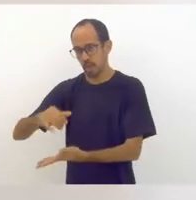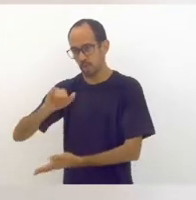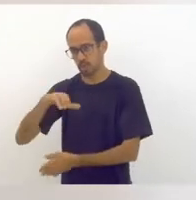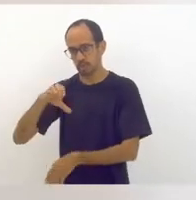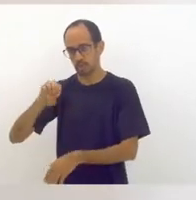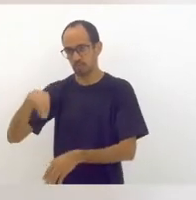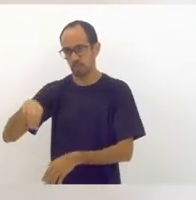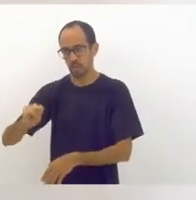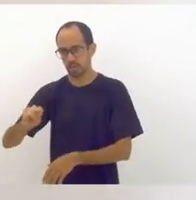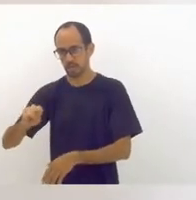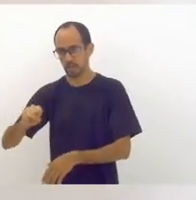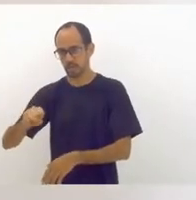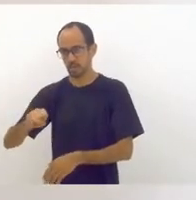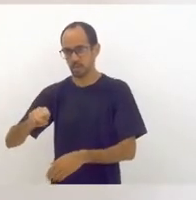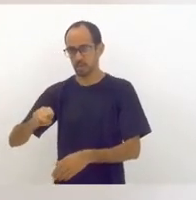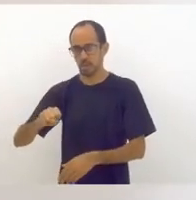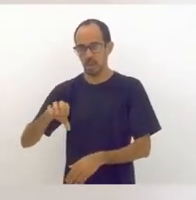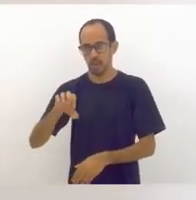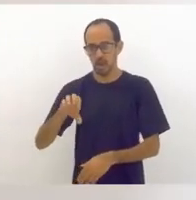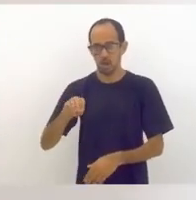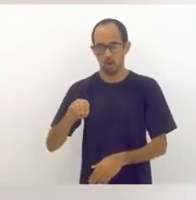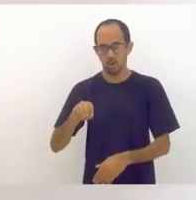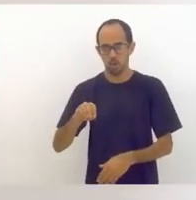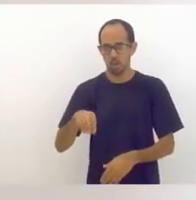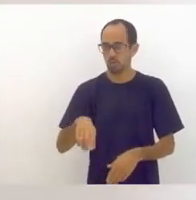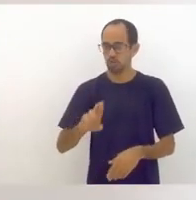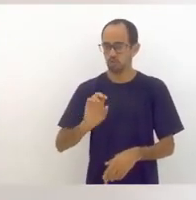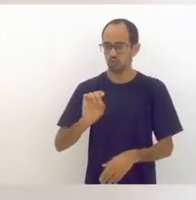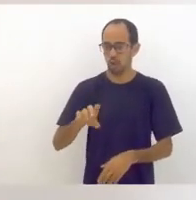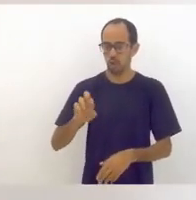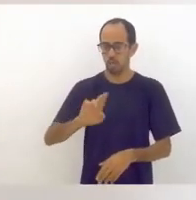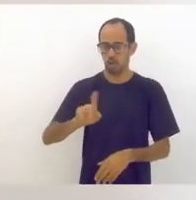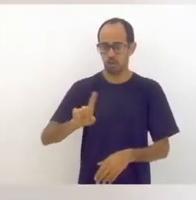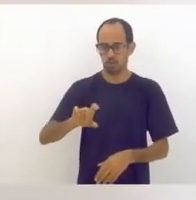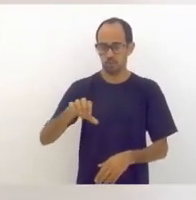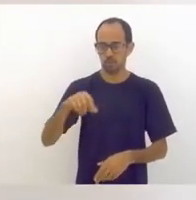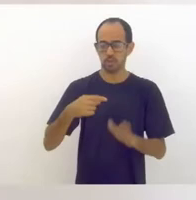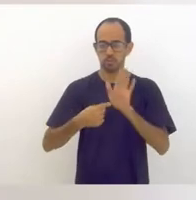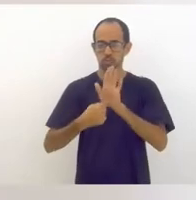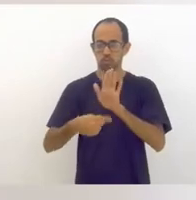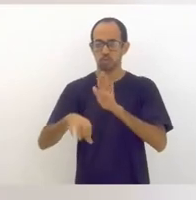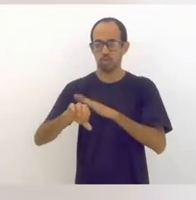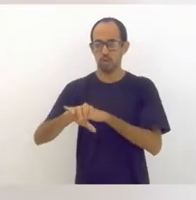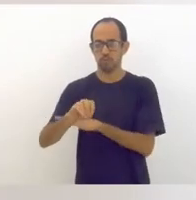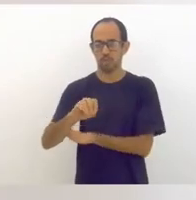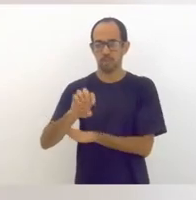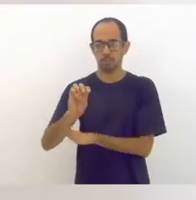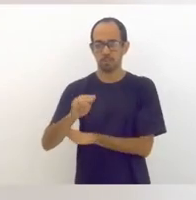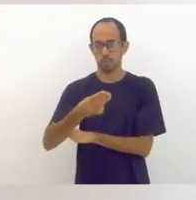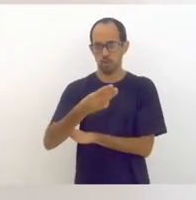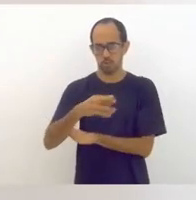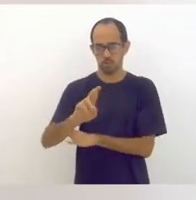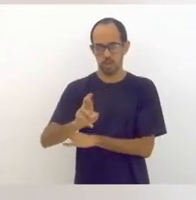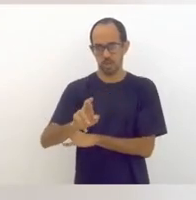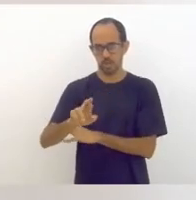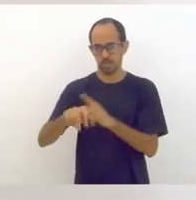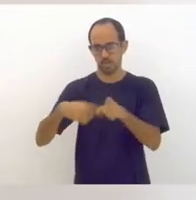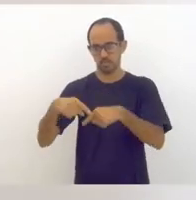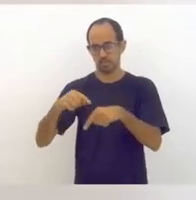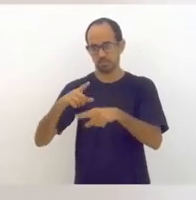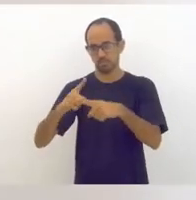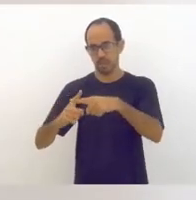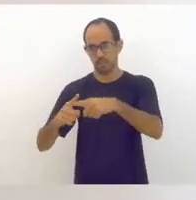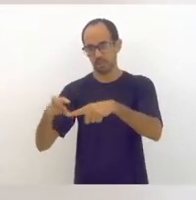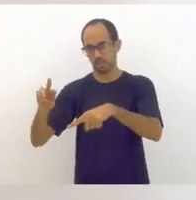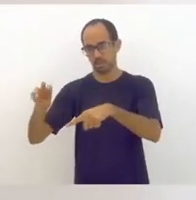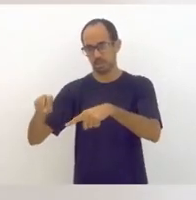foi mostrado aí quase 90 milhões de reais, mais 30, só de compensação ambiental, que só existe, e só pode